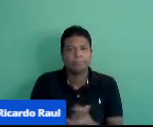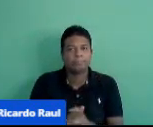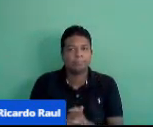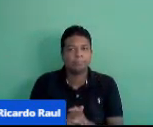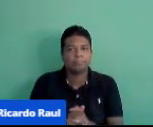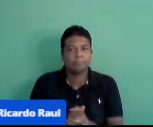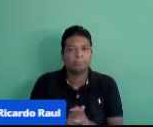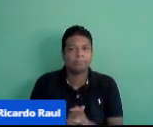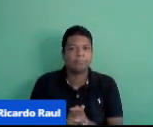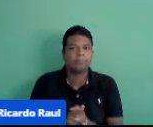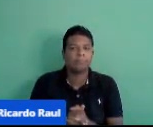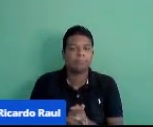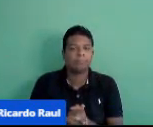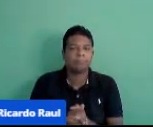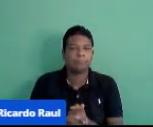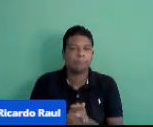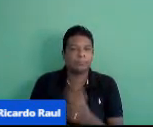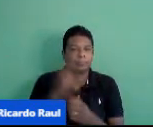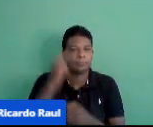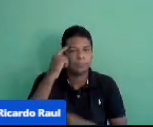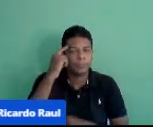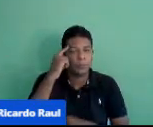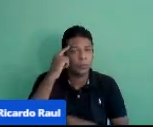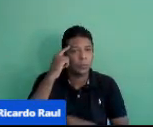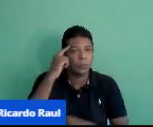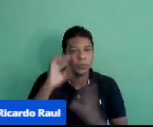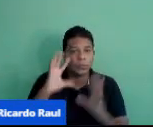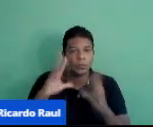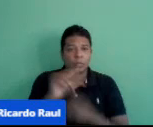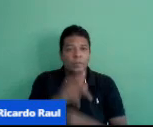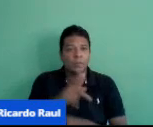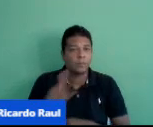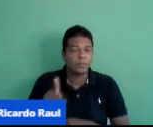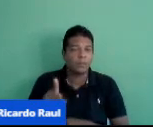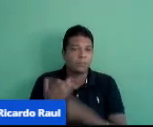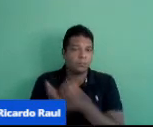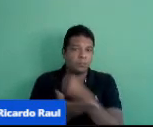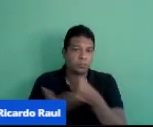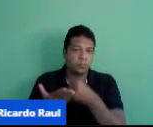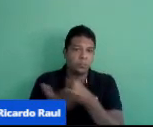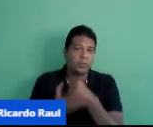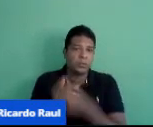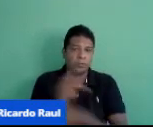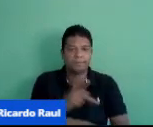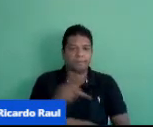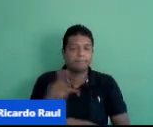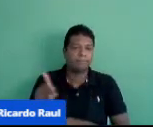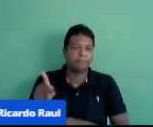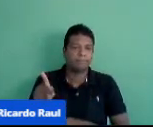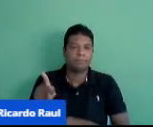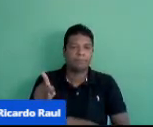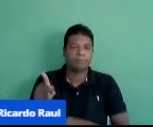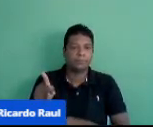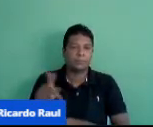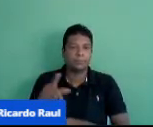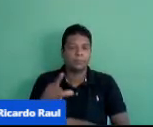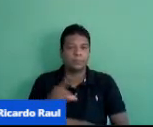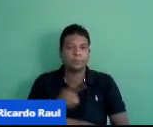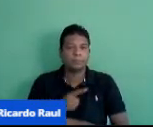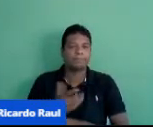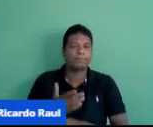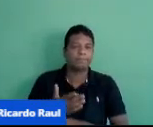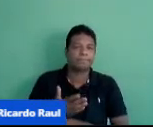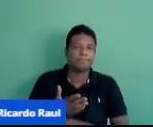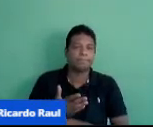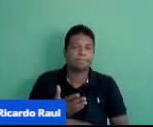né, o pensamento de todo mundo, e aí poderia colocar assim como uma base. E aí o professor que tem